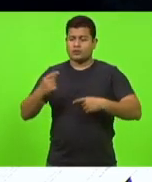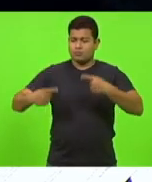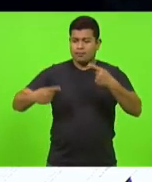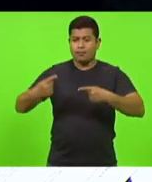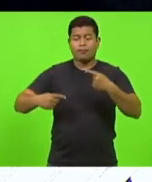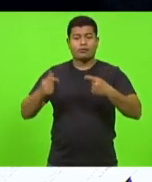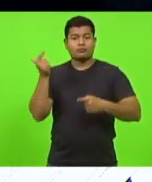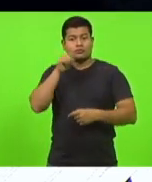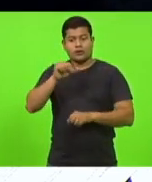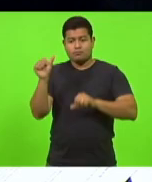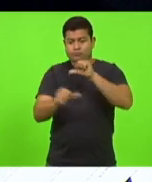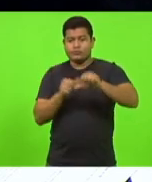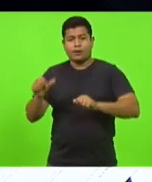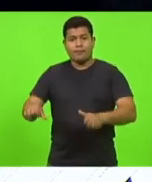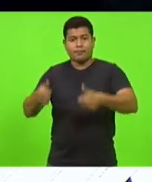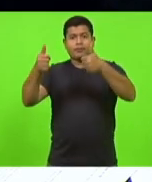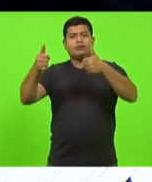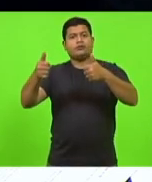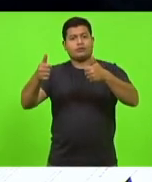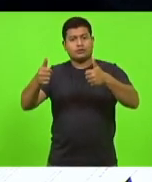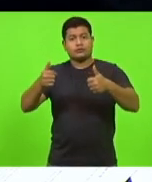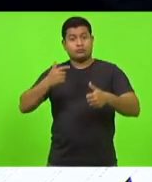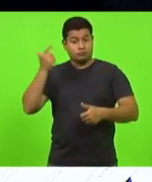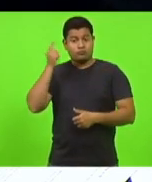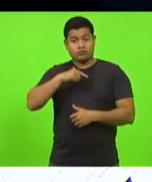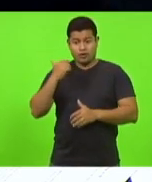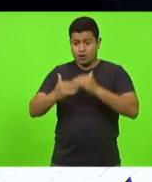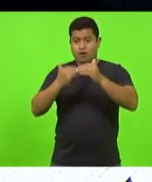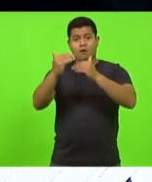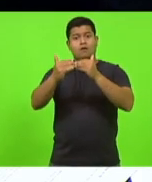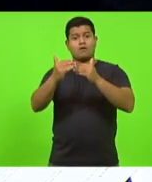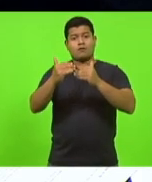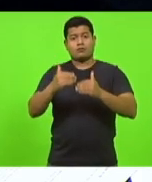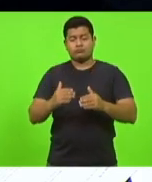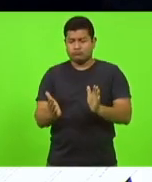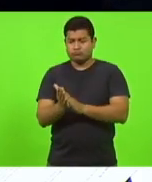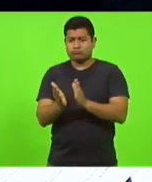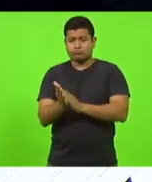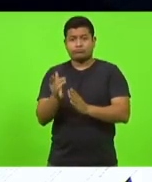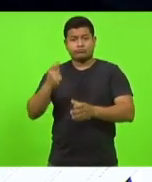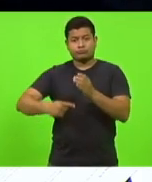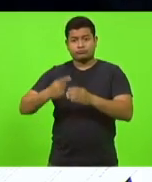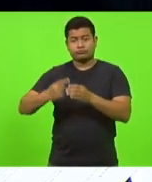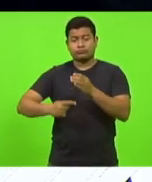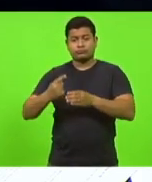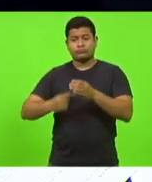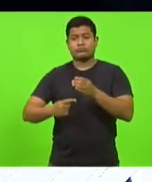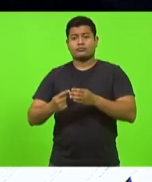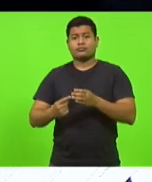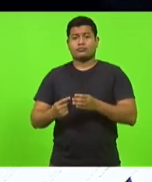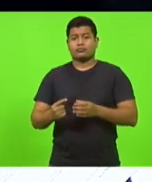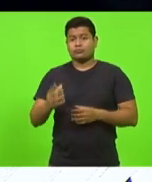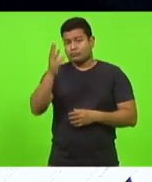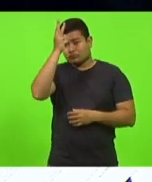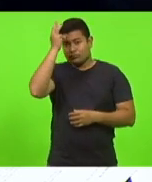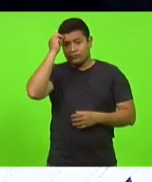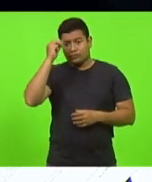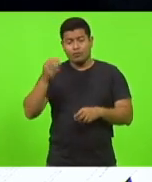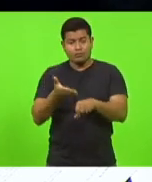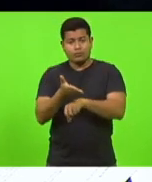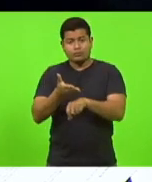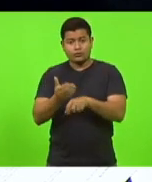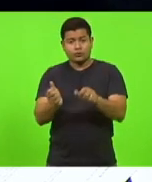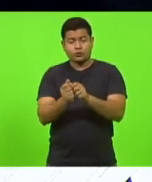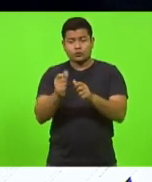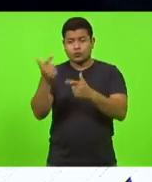conseguimos evoluir muito nisso. E tenho que aqui parabenizar a comissão, tanto onde a Luciane participou, junto com tantos outros